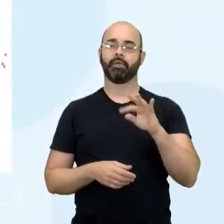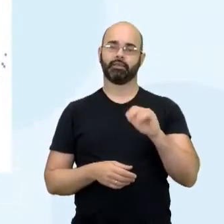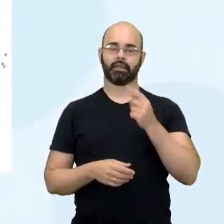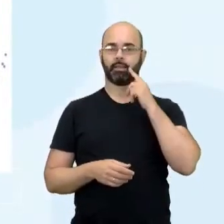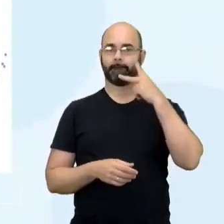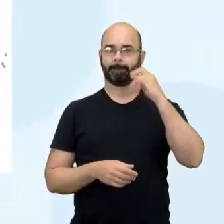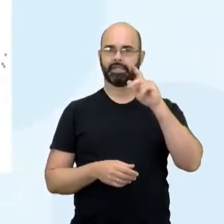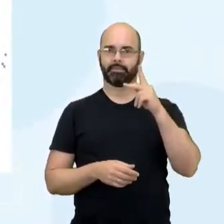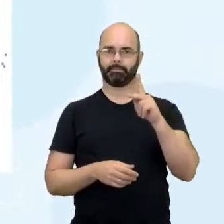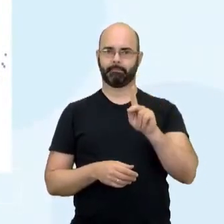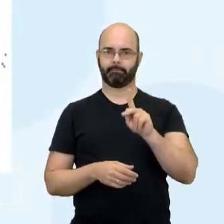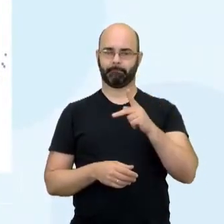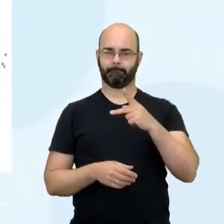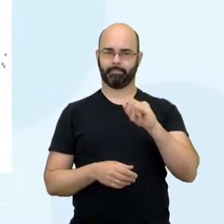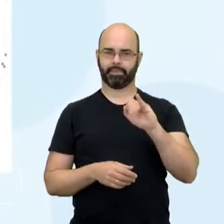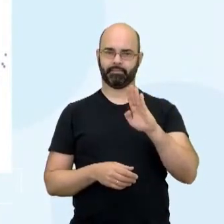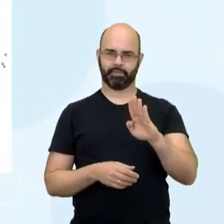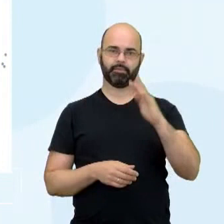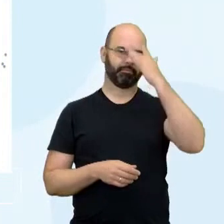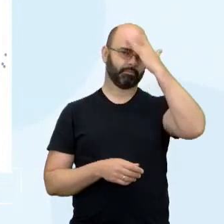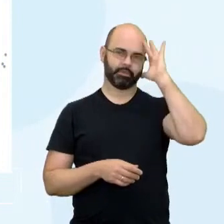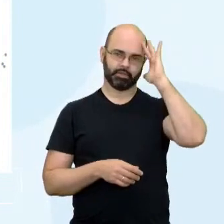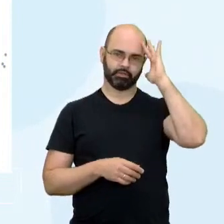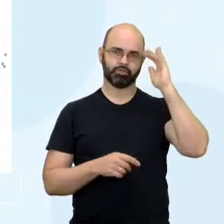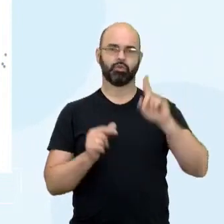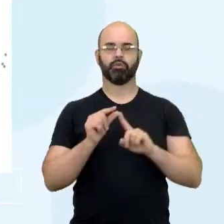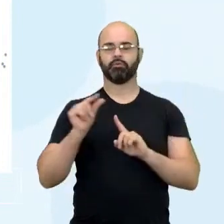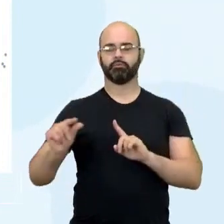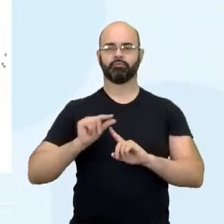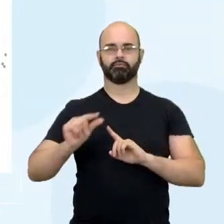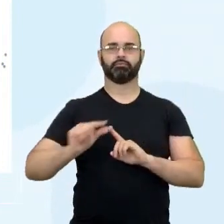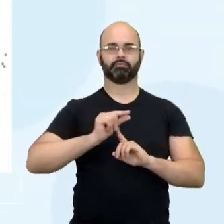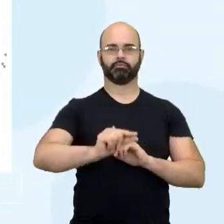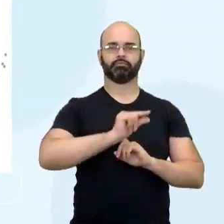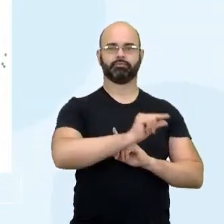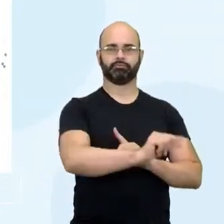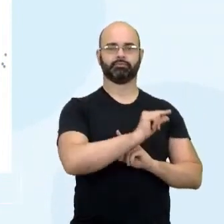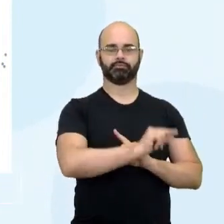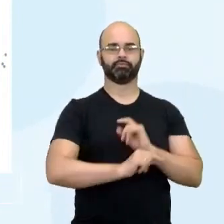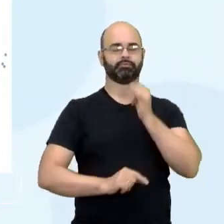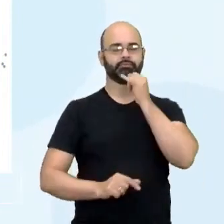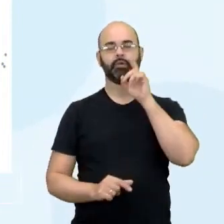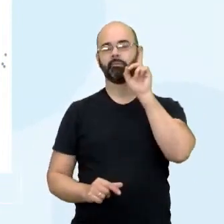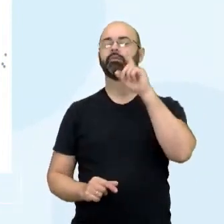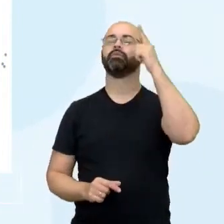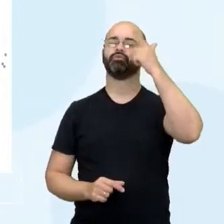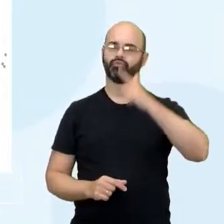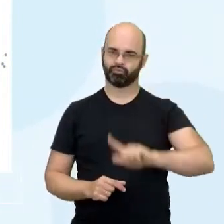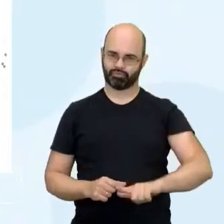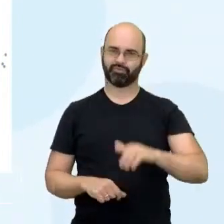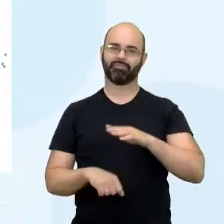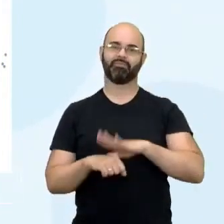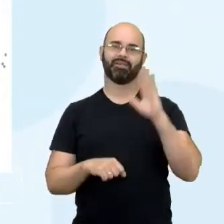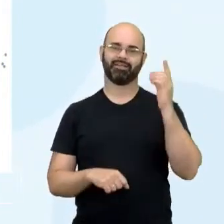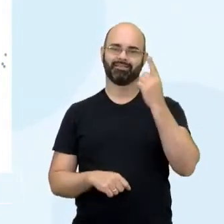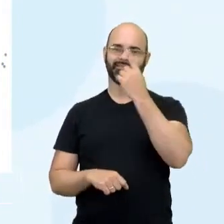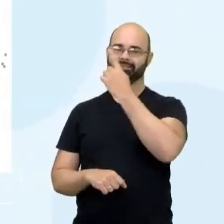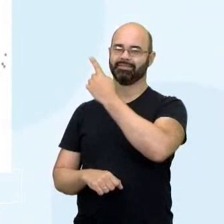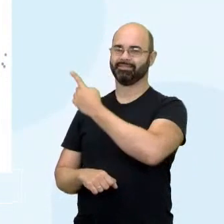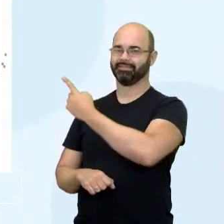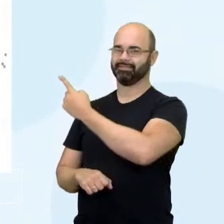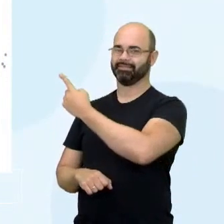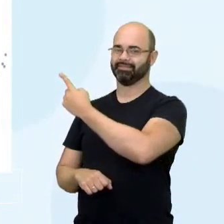PIB pela população, né? Então nós damos destaques aí para o continente americano, de novo aí para os Estados Unidos